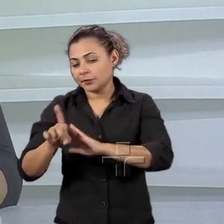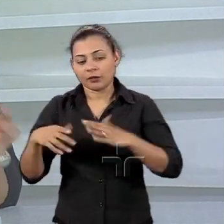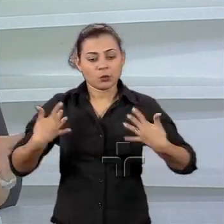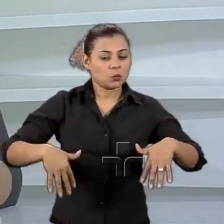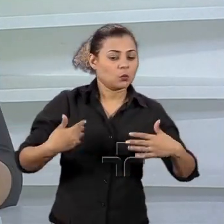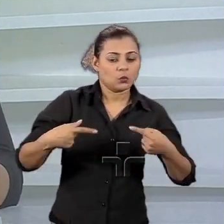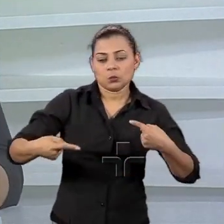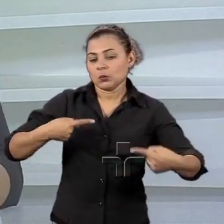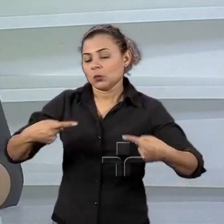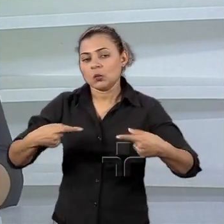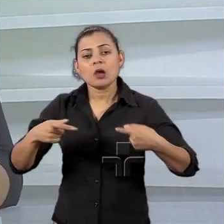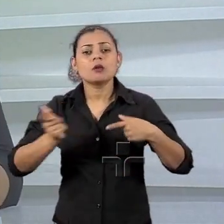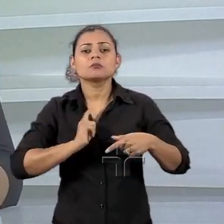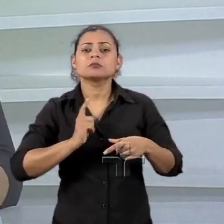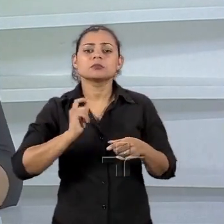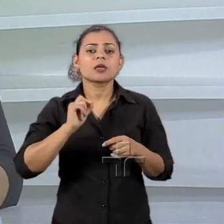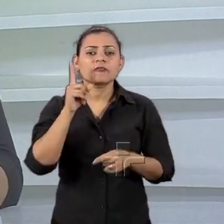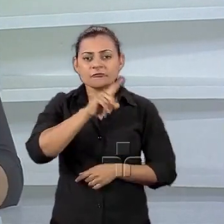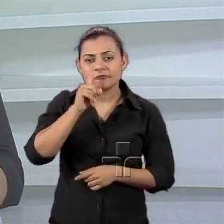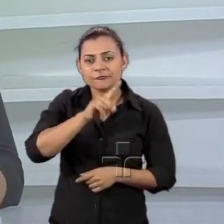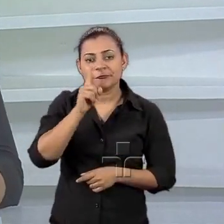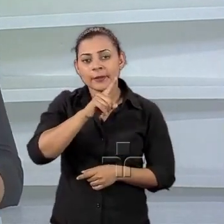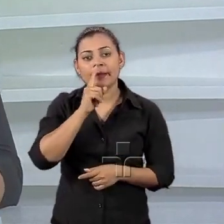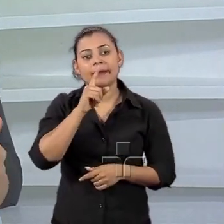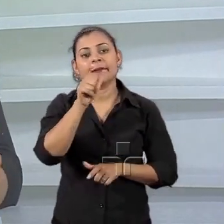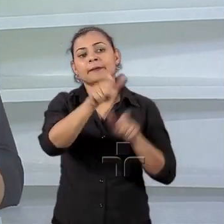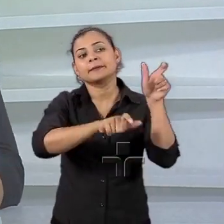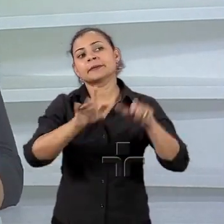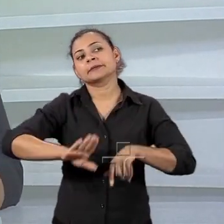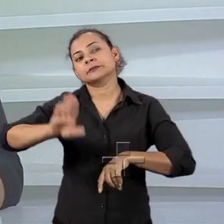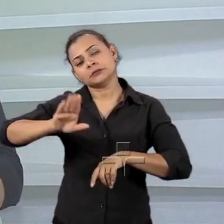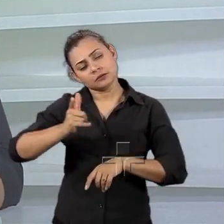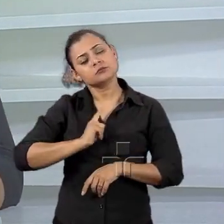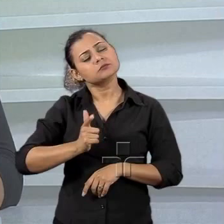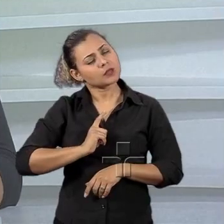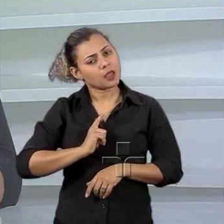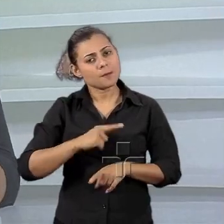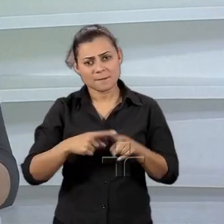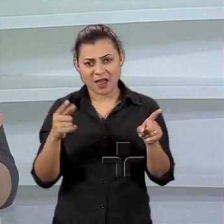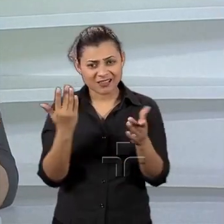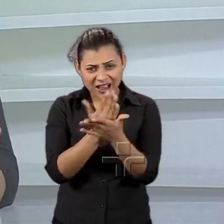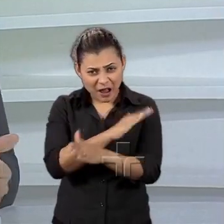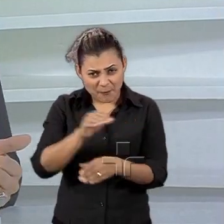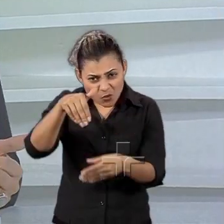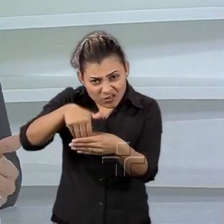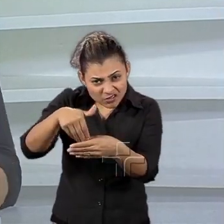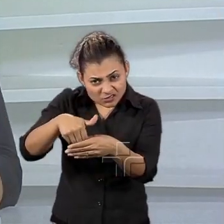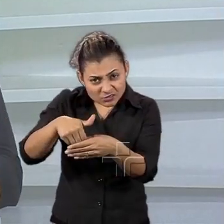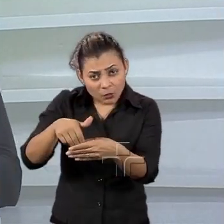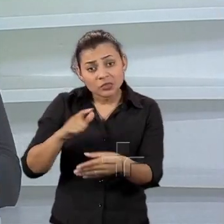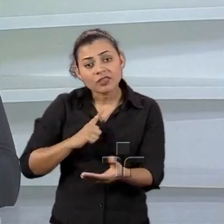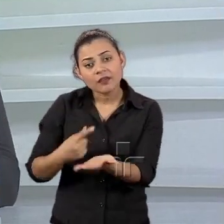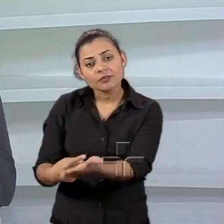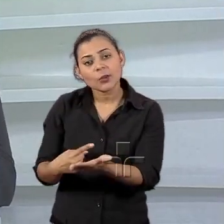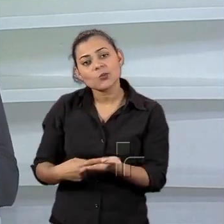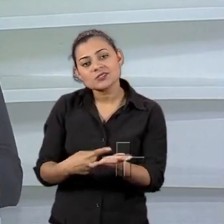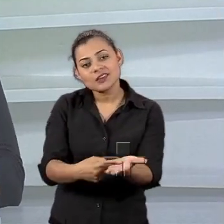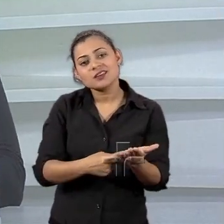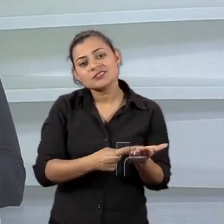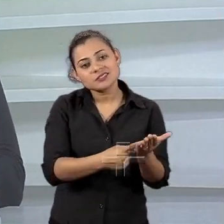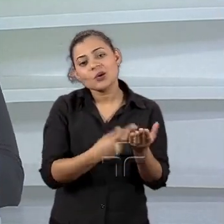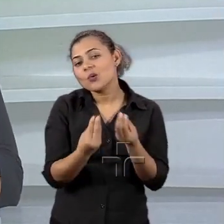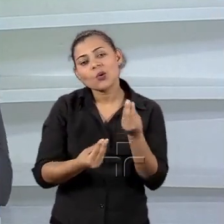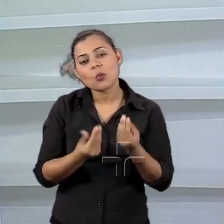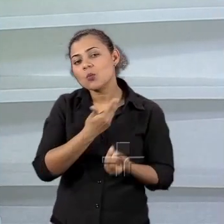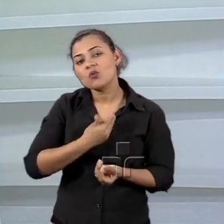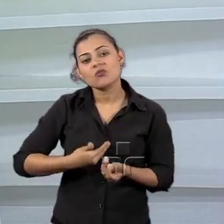uma série de falhas no posicionamento dos outros candidatos, mas a gente sabe que, passada a eleição, começa uma série de negociações para ver a composição do